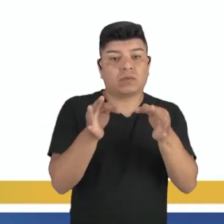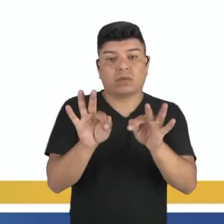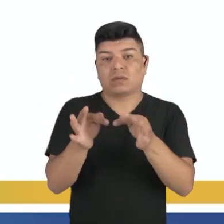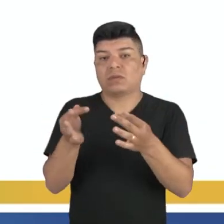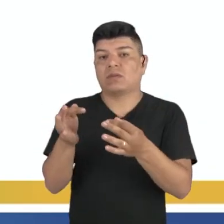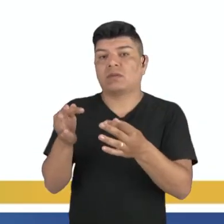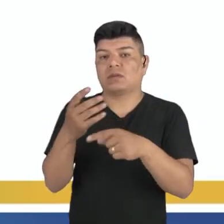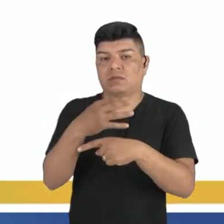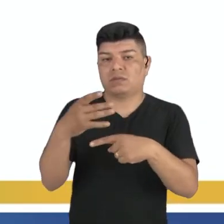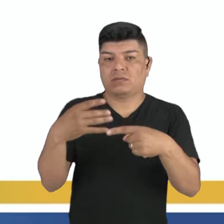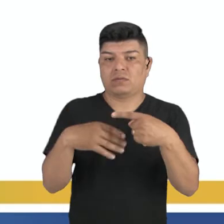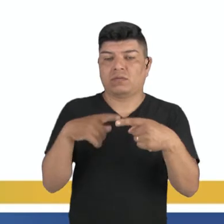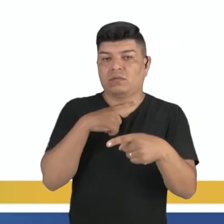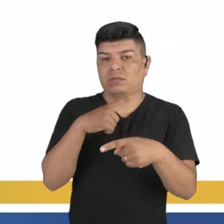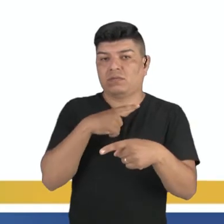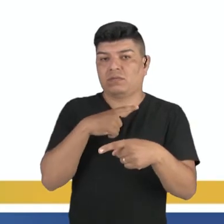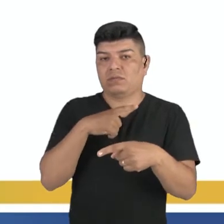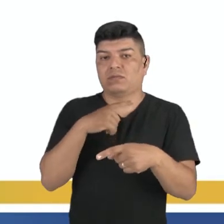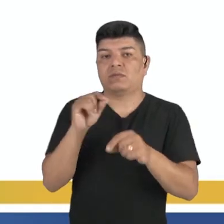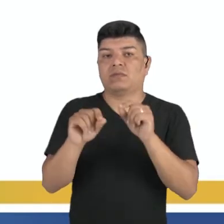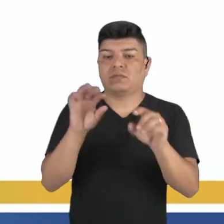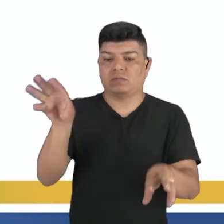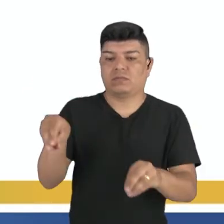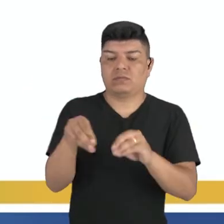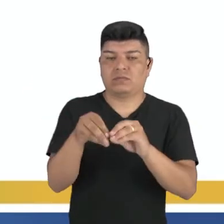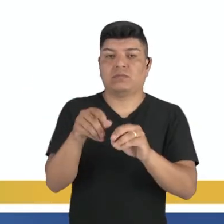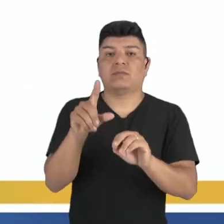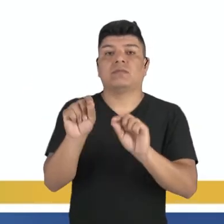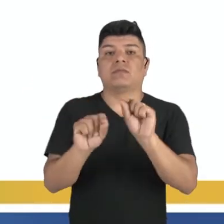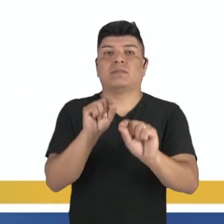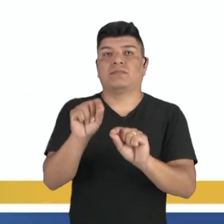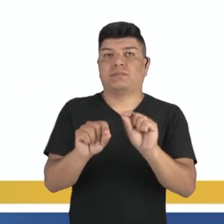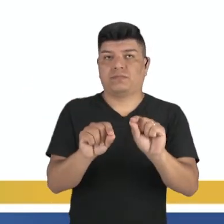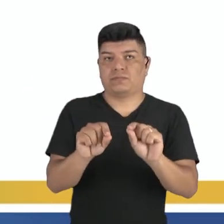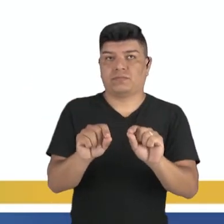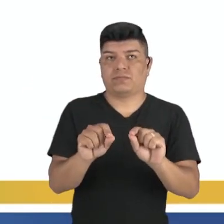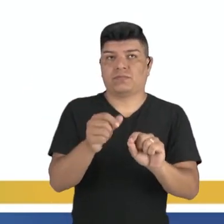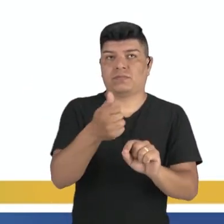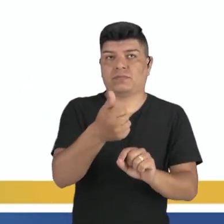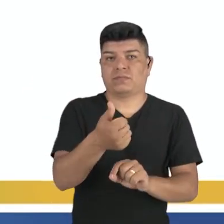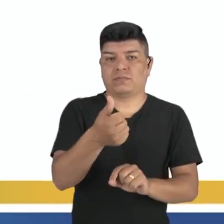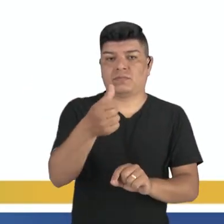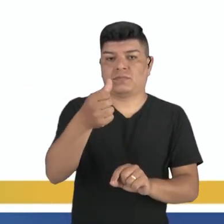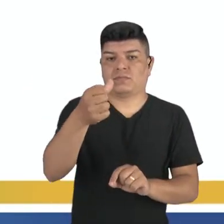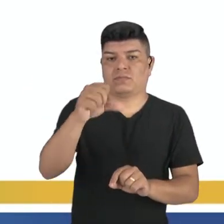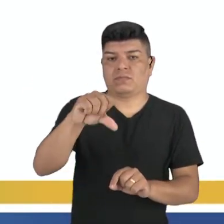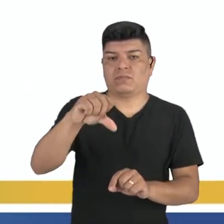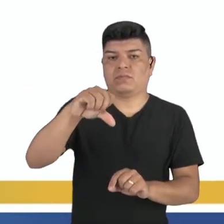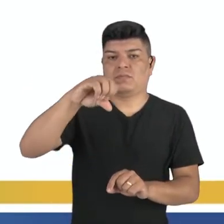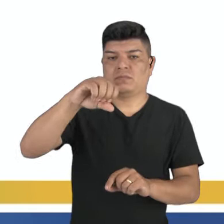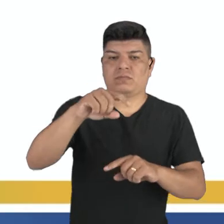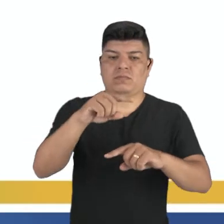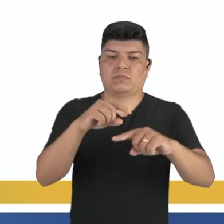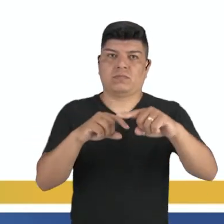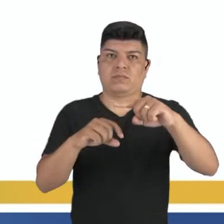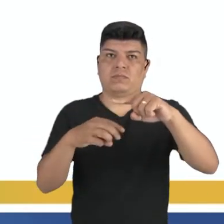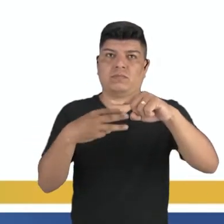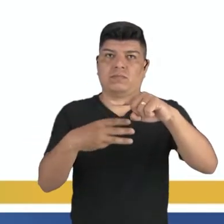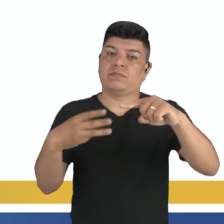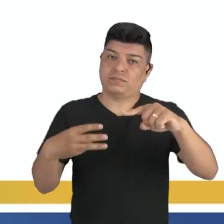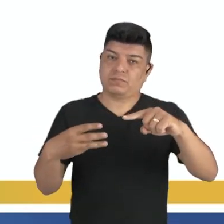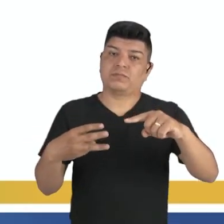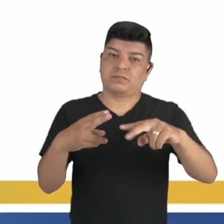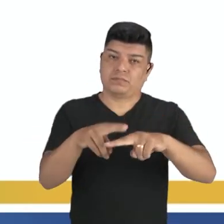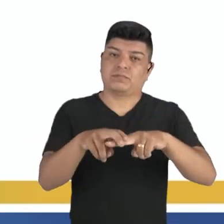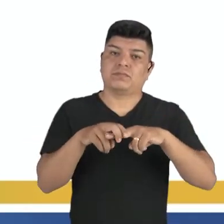Simplificando essa fração, obtivemos a sua forma reduzida aí, que seria a fração 169 sobre 33.